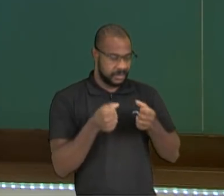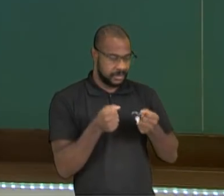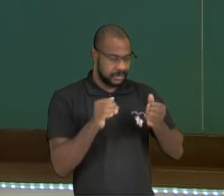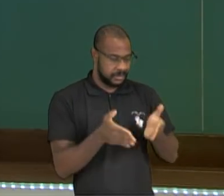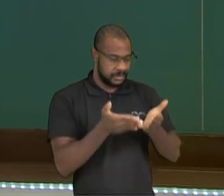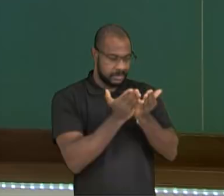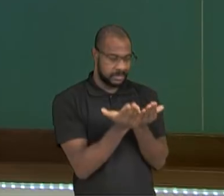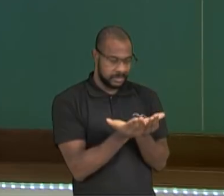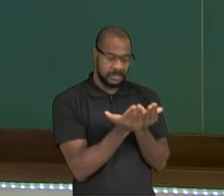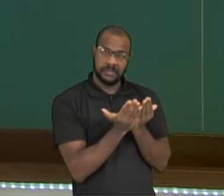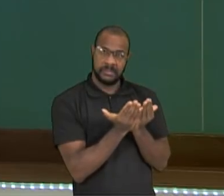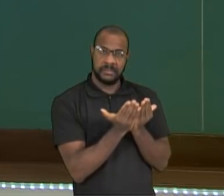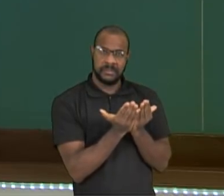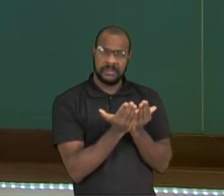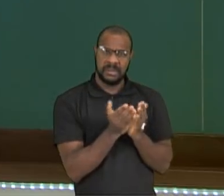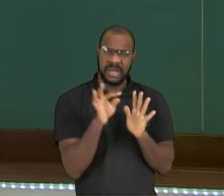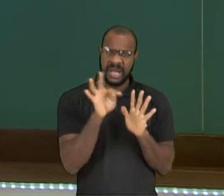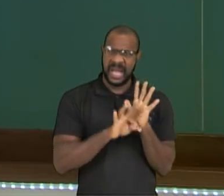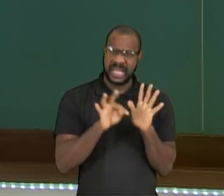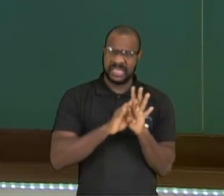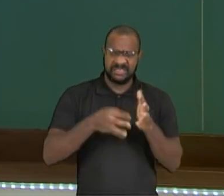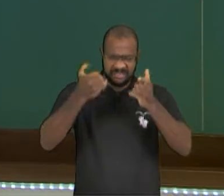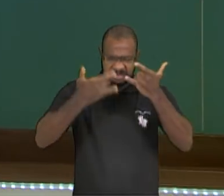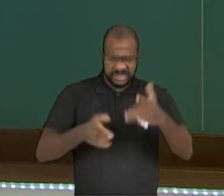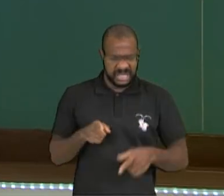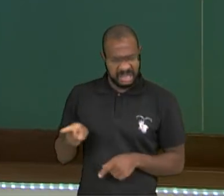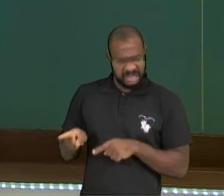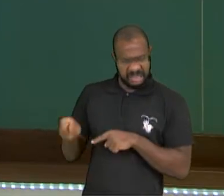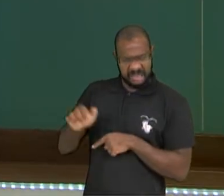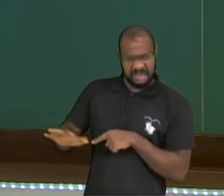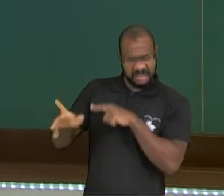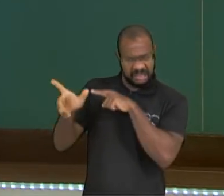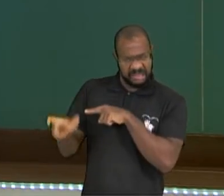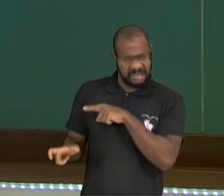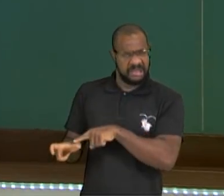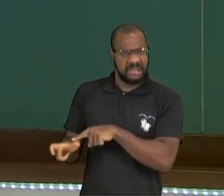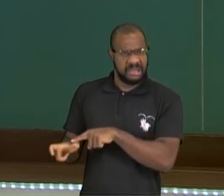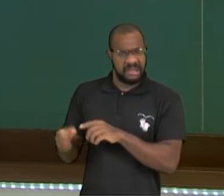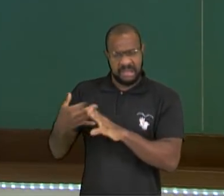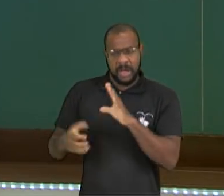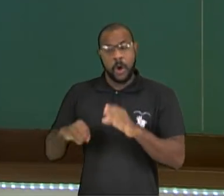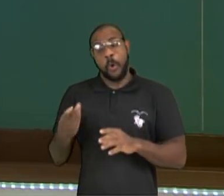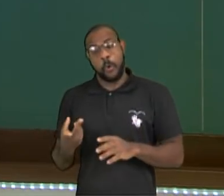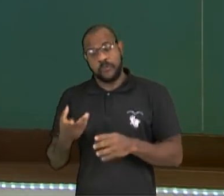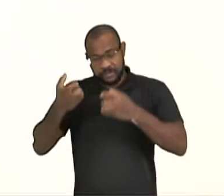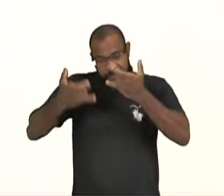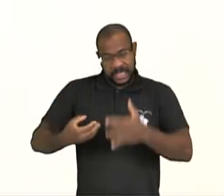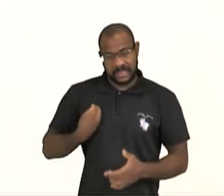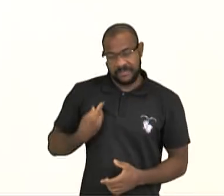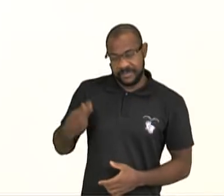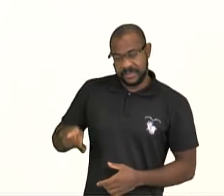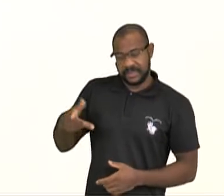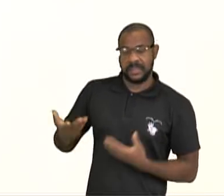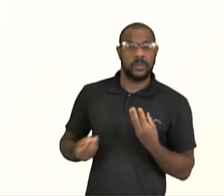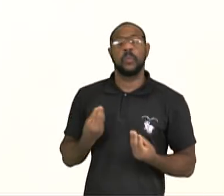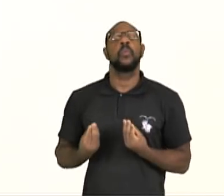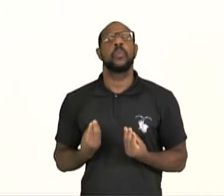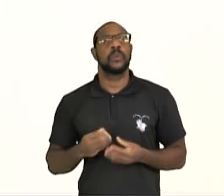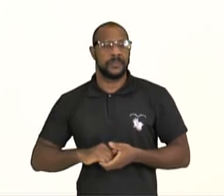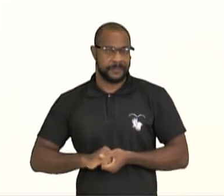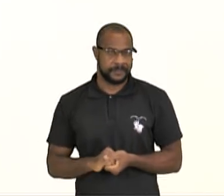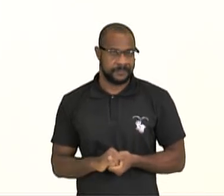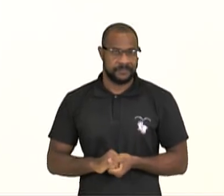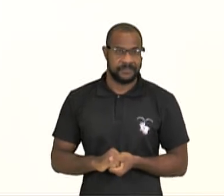fazendo? Será que o texto vai descrever a imagem ou vai falar um pouquinho sobre ela? Vamos ler? Então vamos lá.